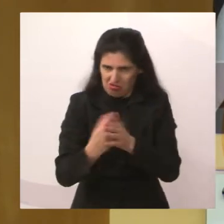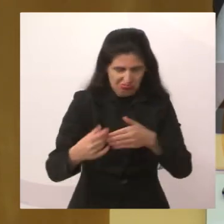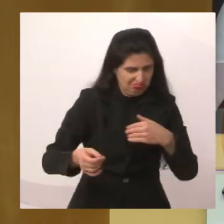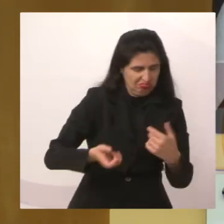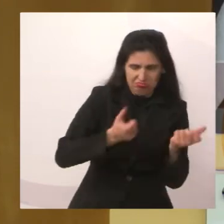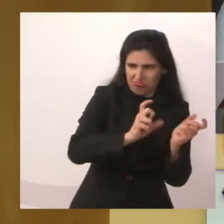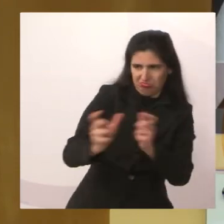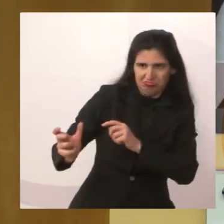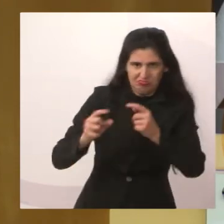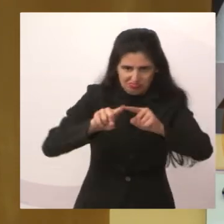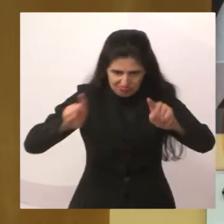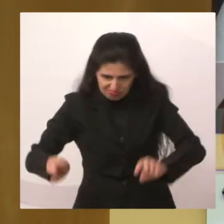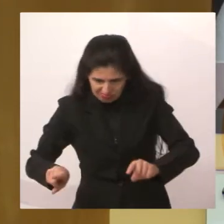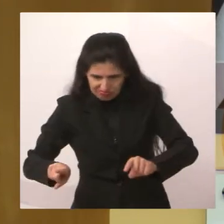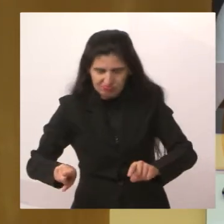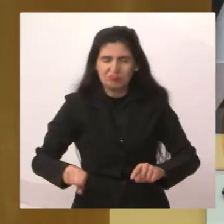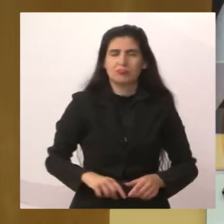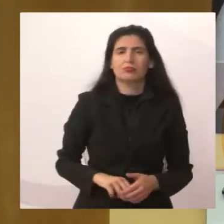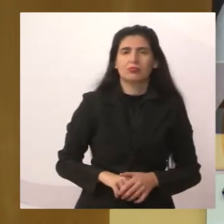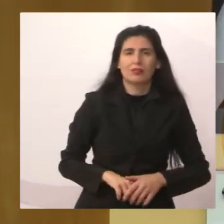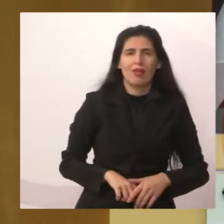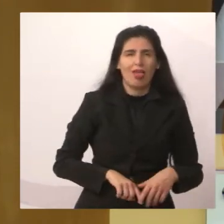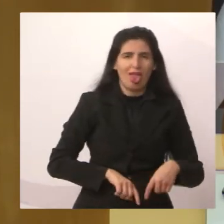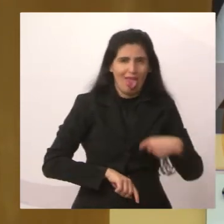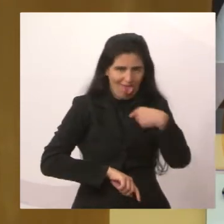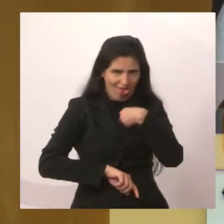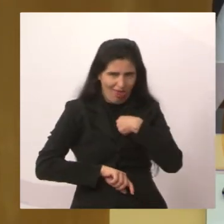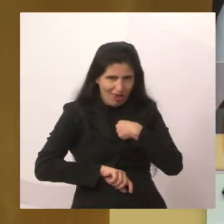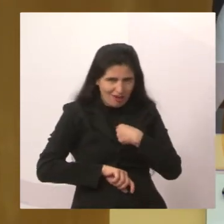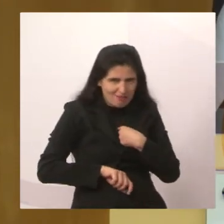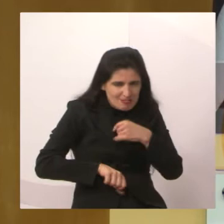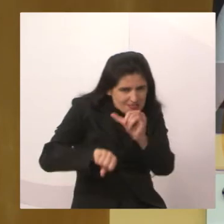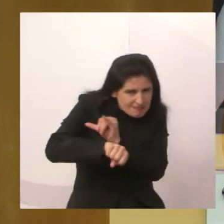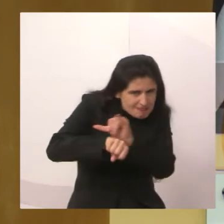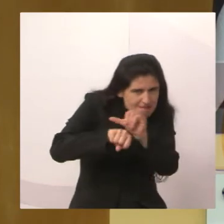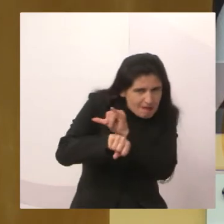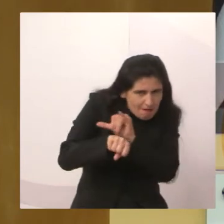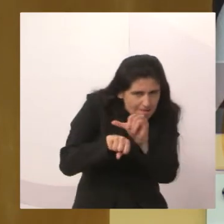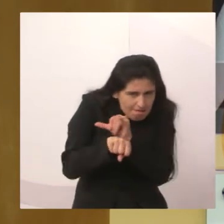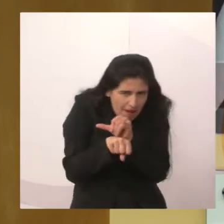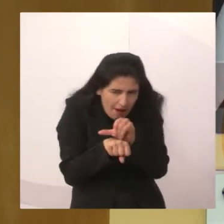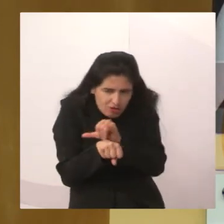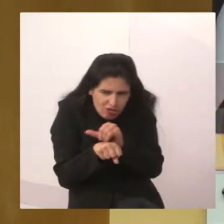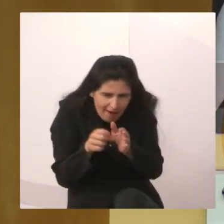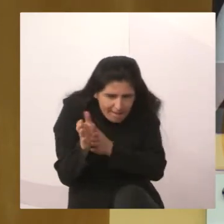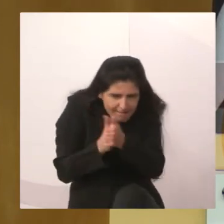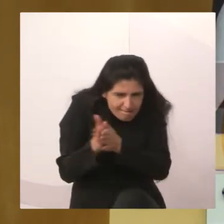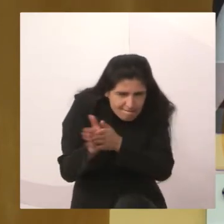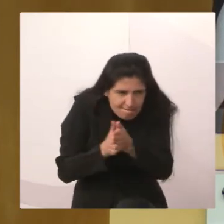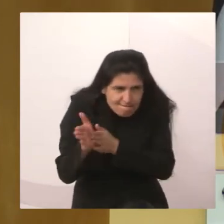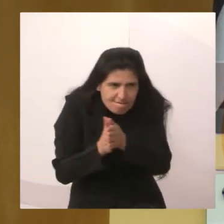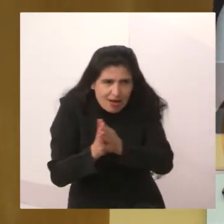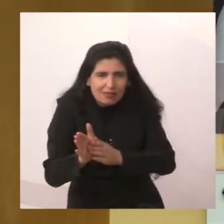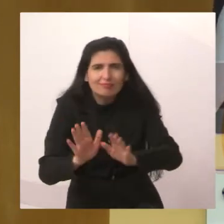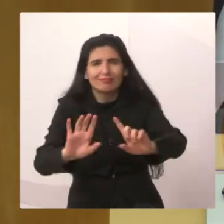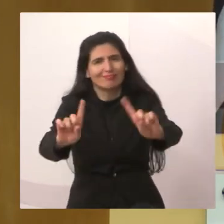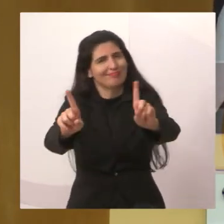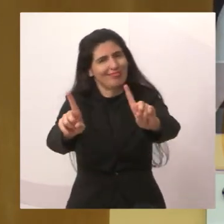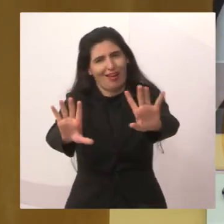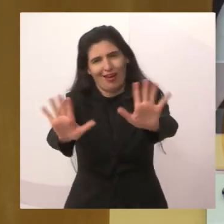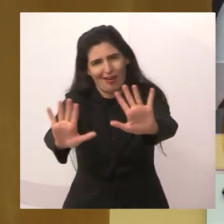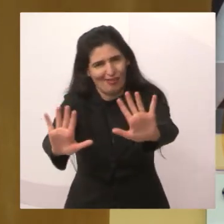serei eleito no tapetão. Eu acho que as pessoas têm condição de disputar,